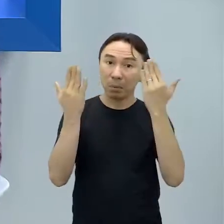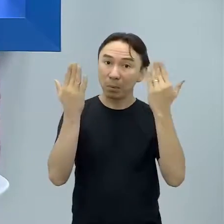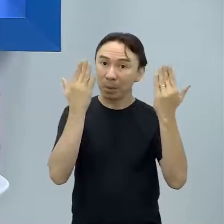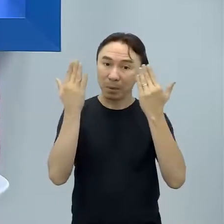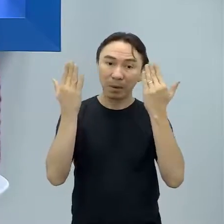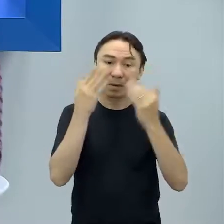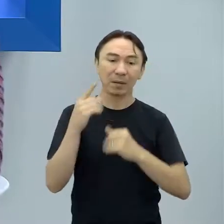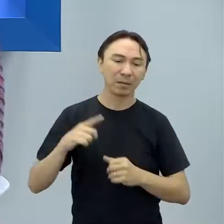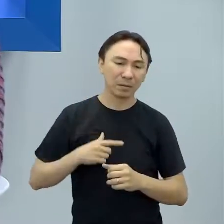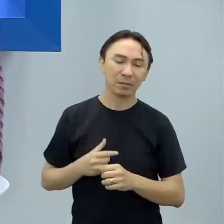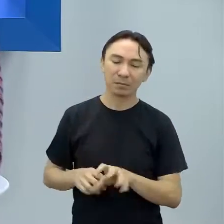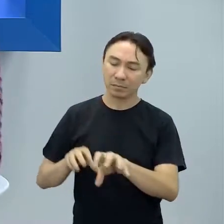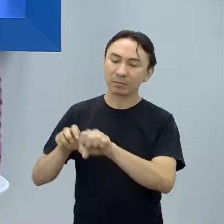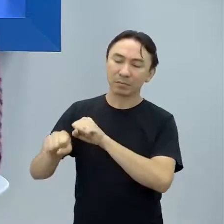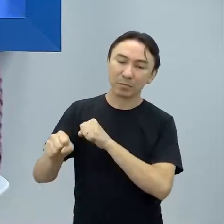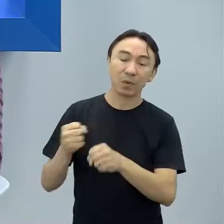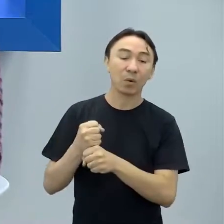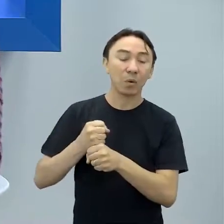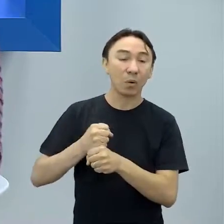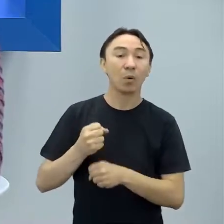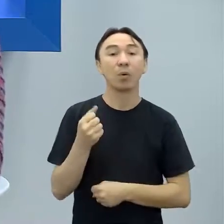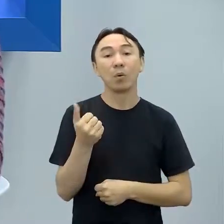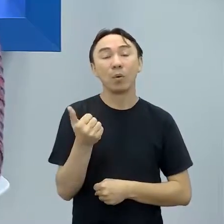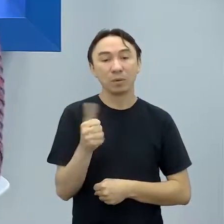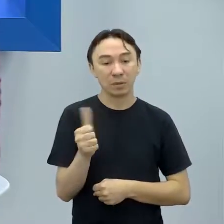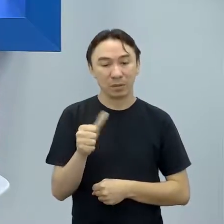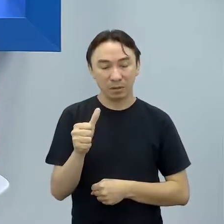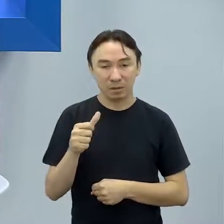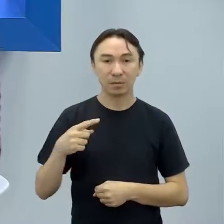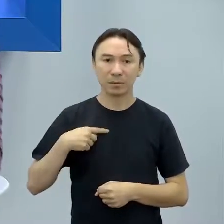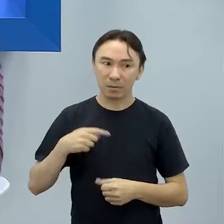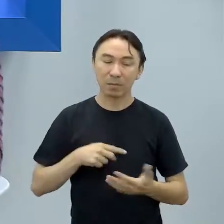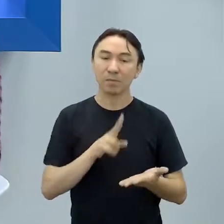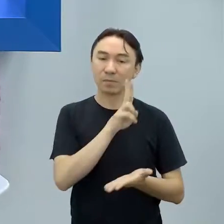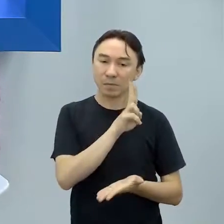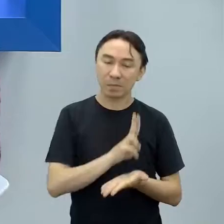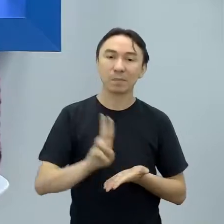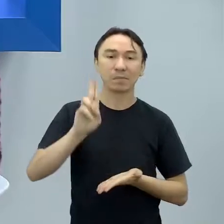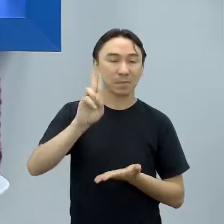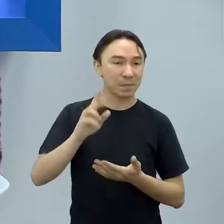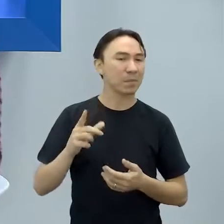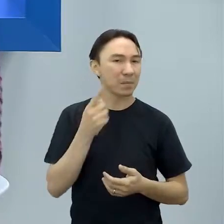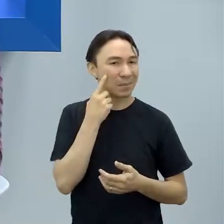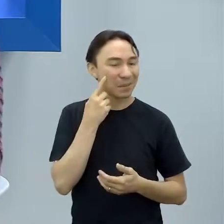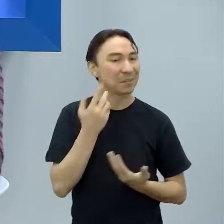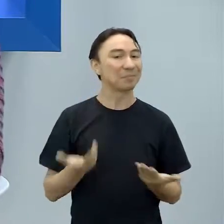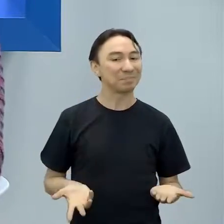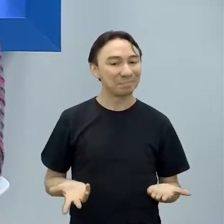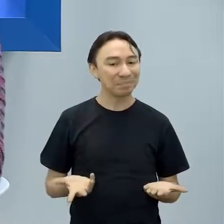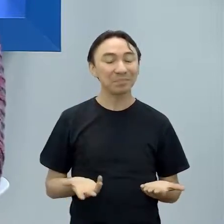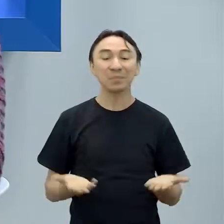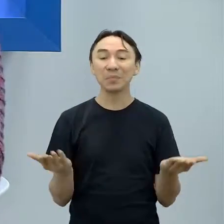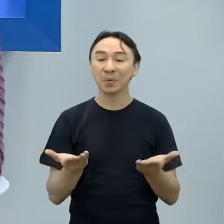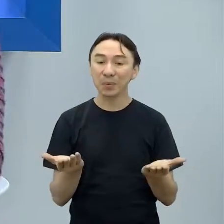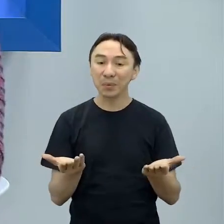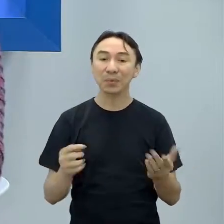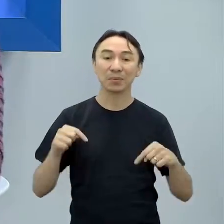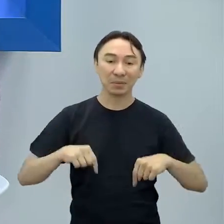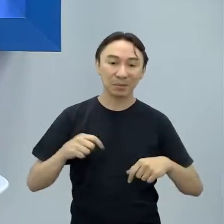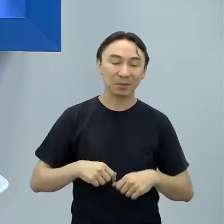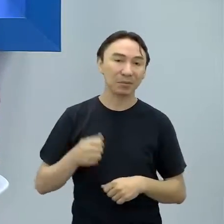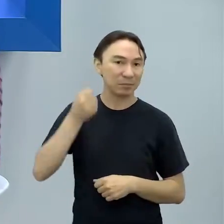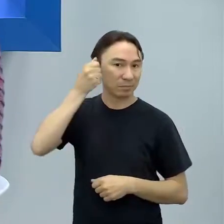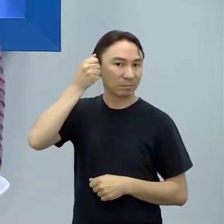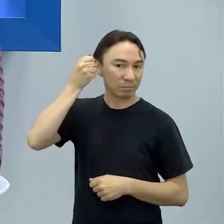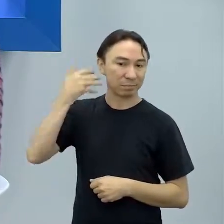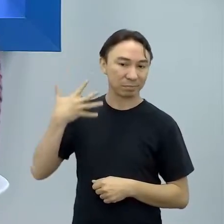pela Universidade Federal de São Paulo e hoje eu vim aqui para contribuir um pouco com a aula, fazendo minha descrição.